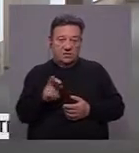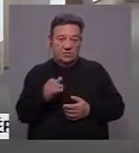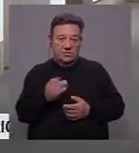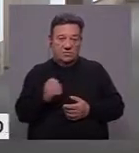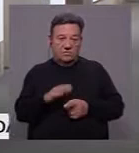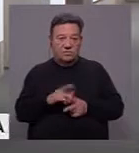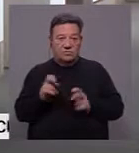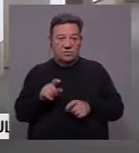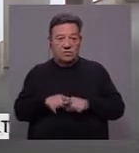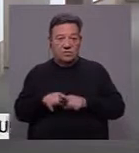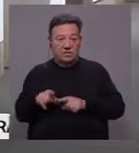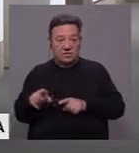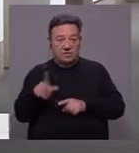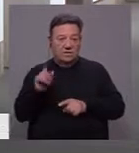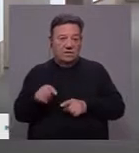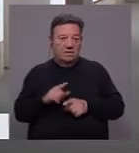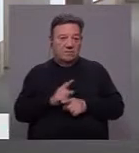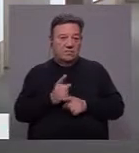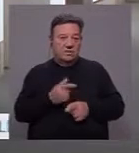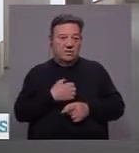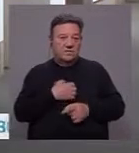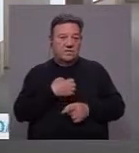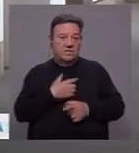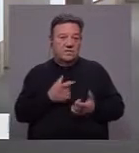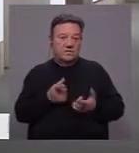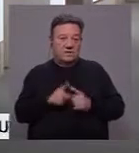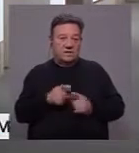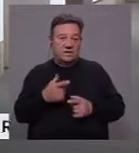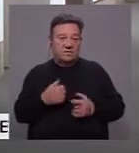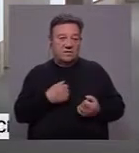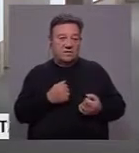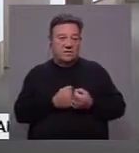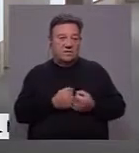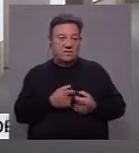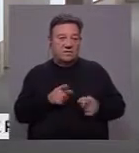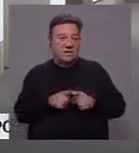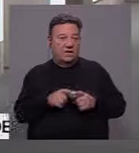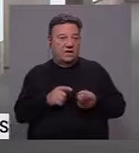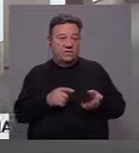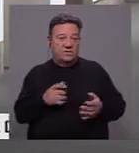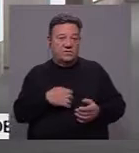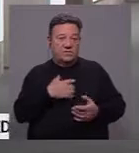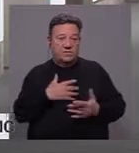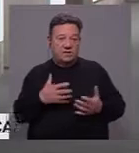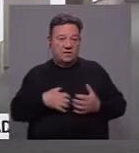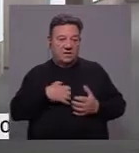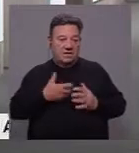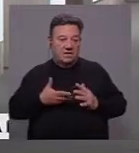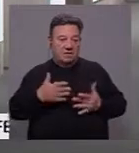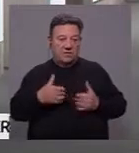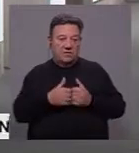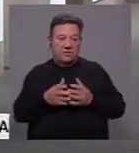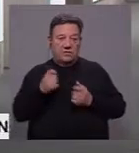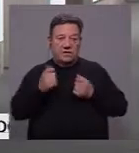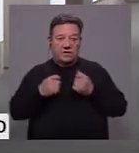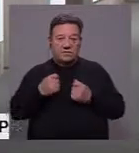por questões políticas e também porque se sentia, no fundo estava a lutar contra os irmãos dele, sentia uma grande revolta. Portanto, toda a